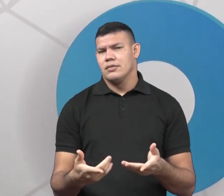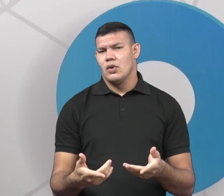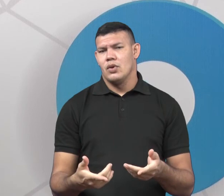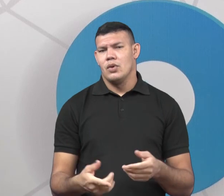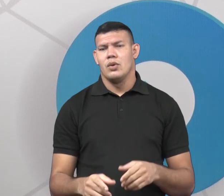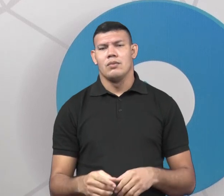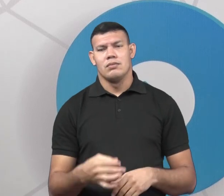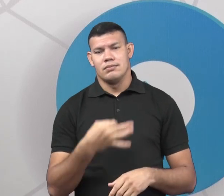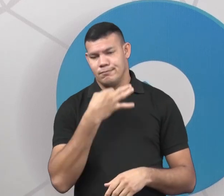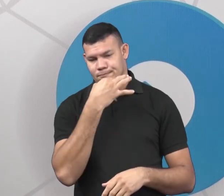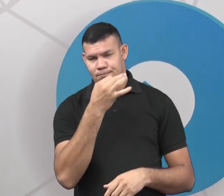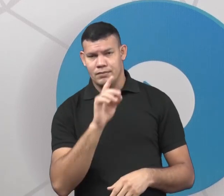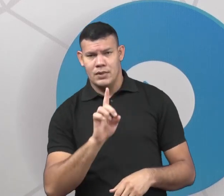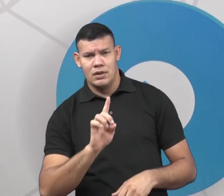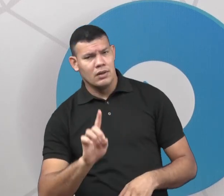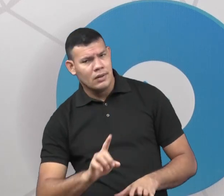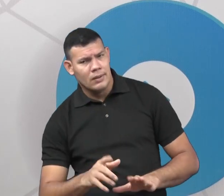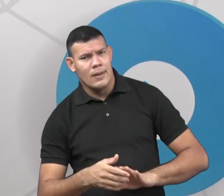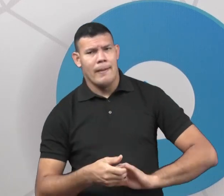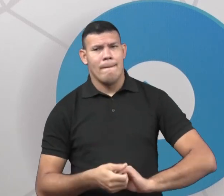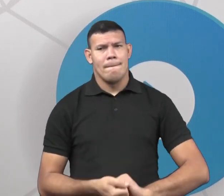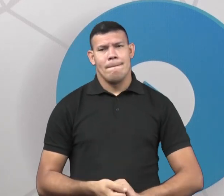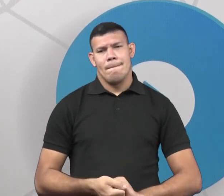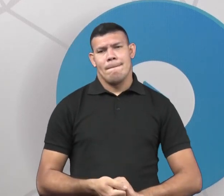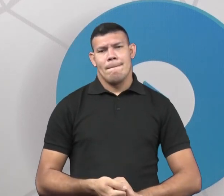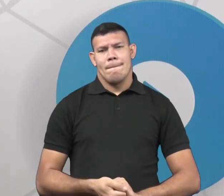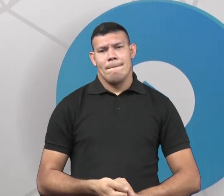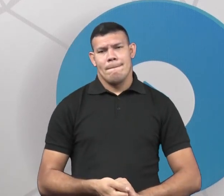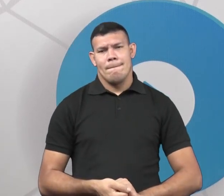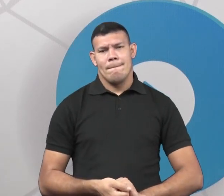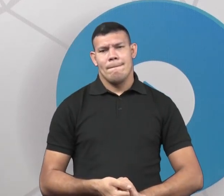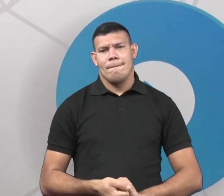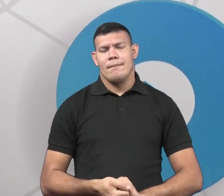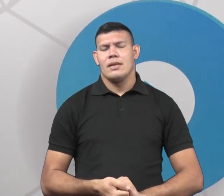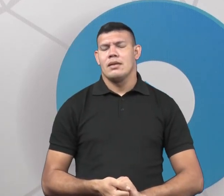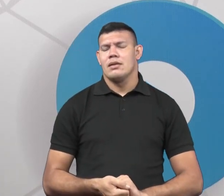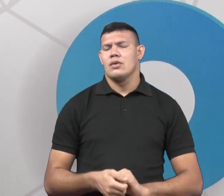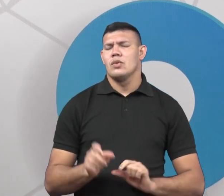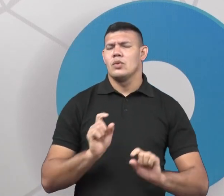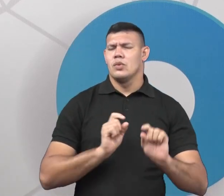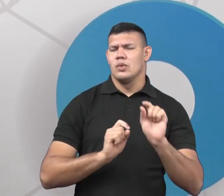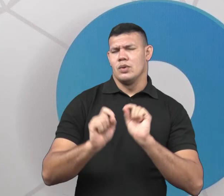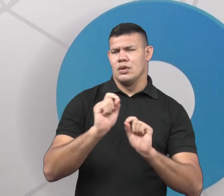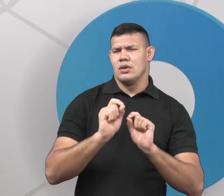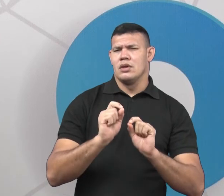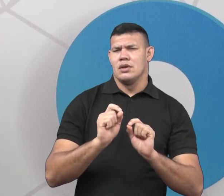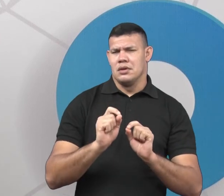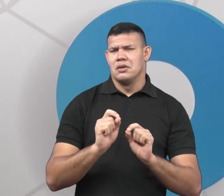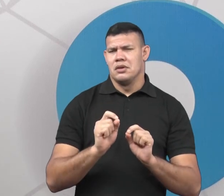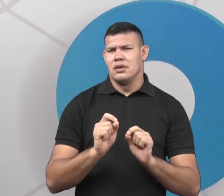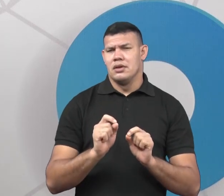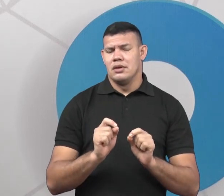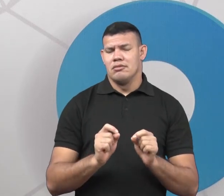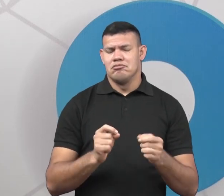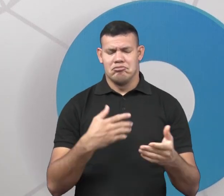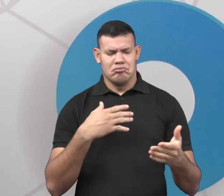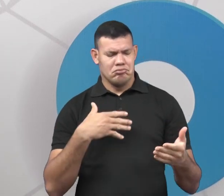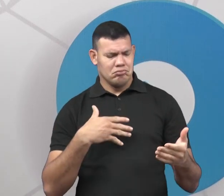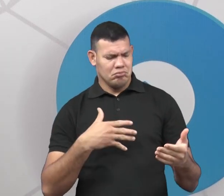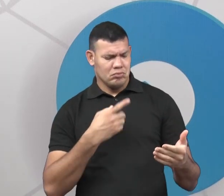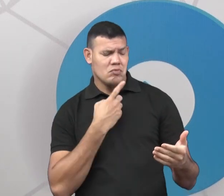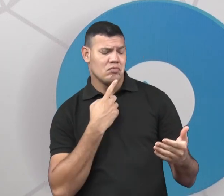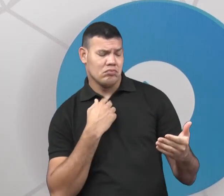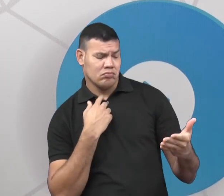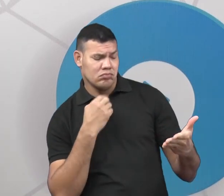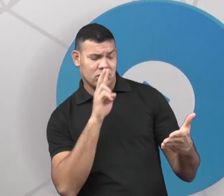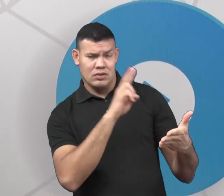se contrapor aos argumentos principais, trazendo movimento argumentativo interessante para o leitor e que